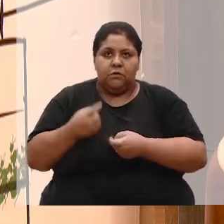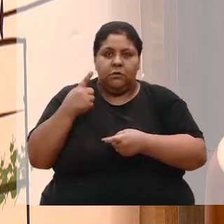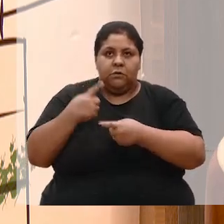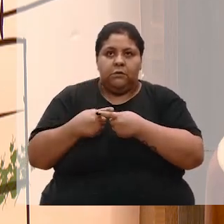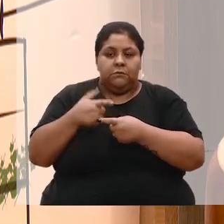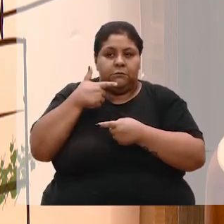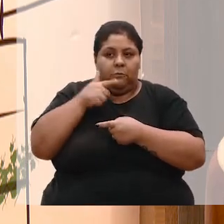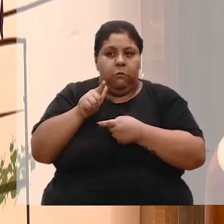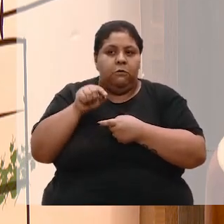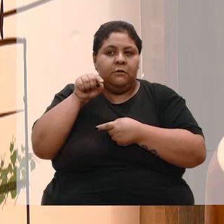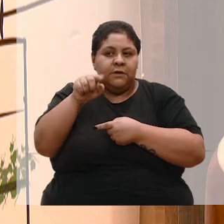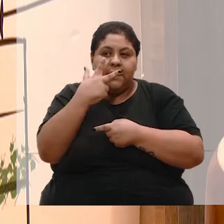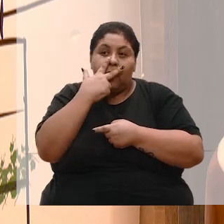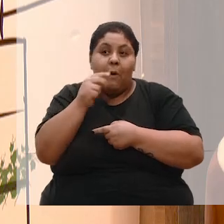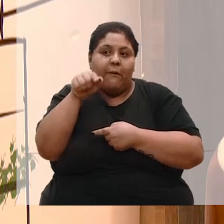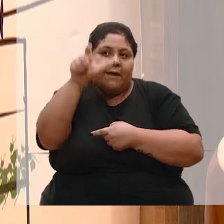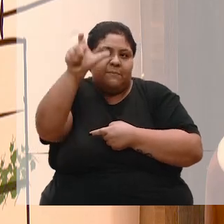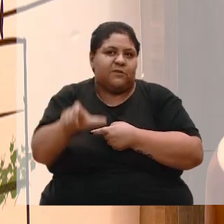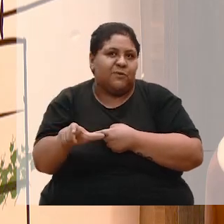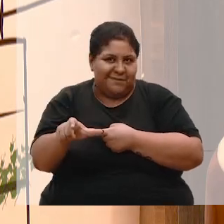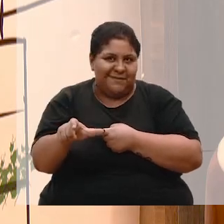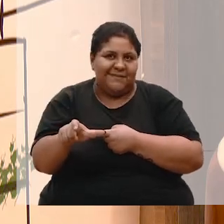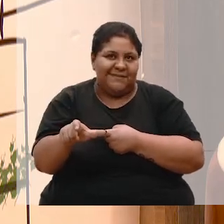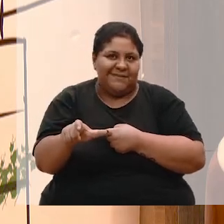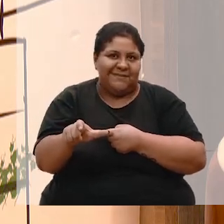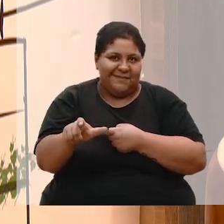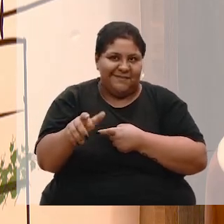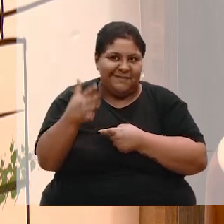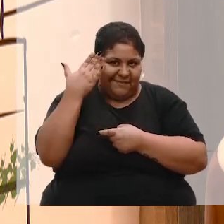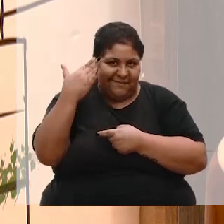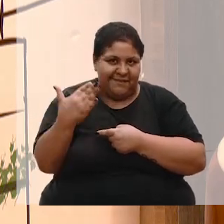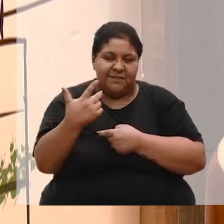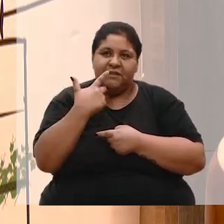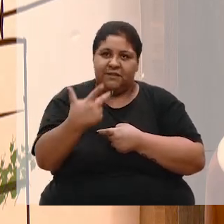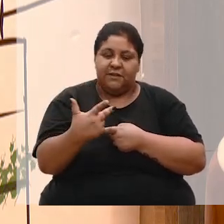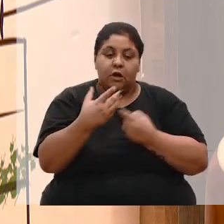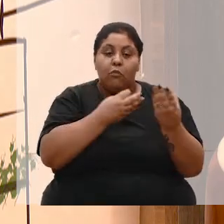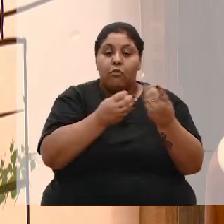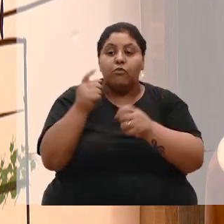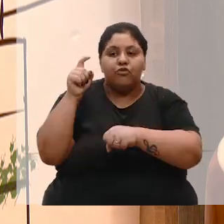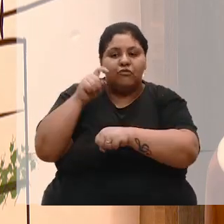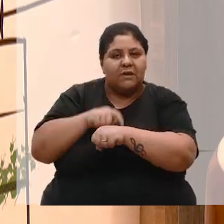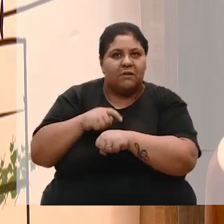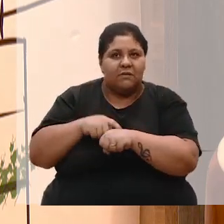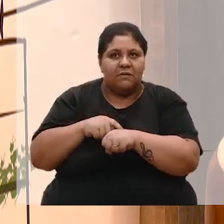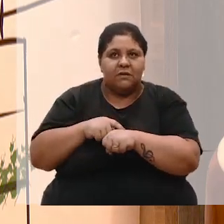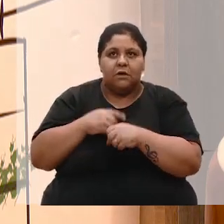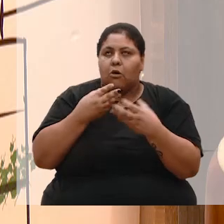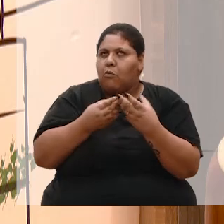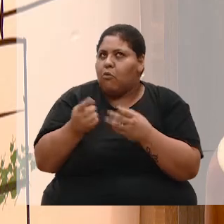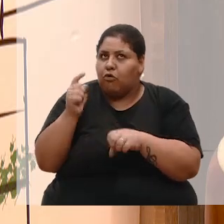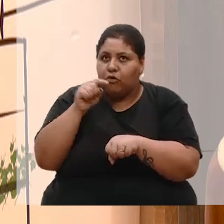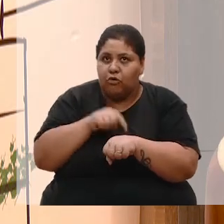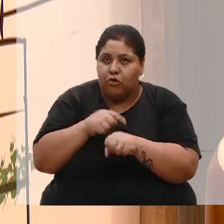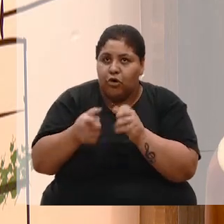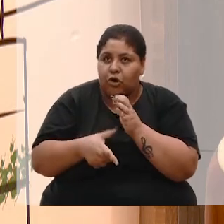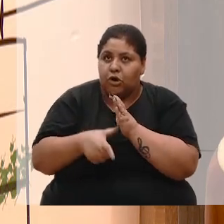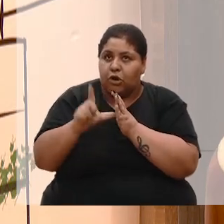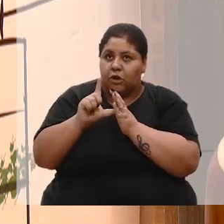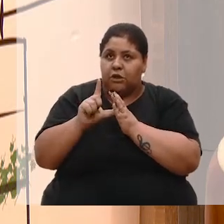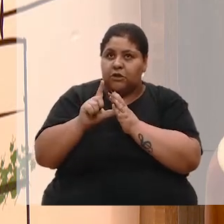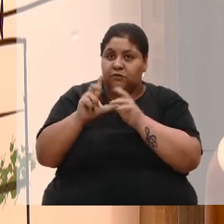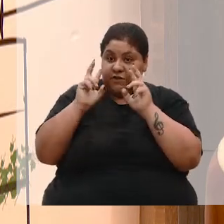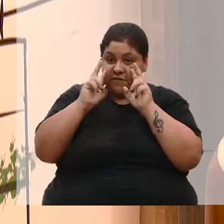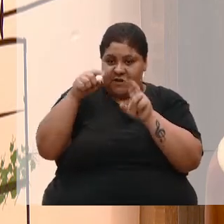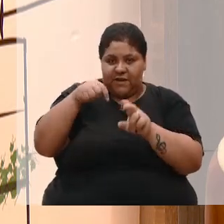não conseguiu ser aquela pessoa. Eu digo isso porque por muitos anos, antes de você ver a Cléo